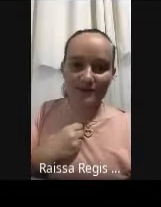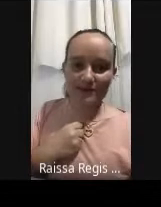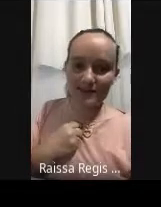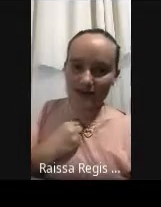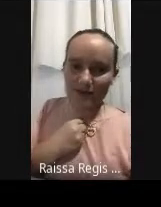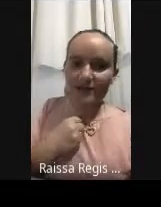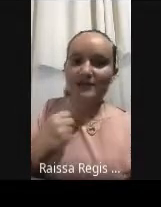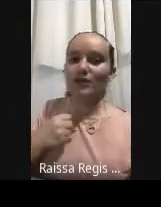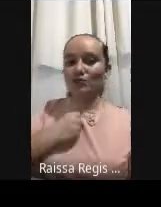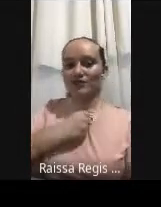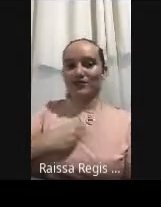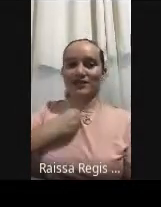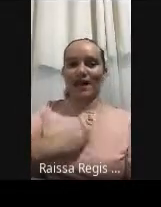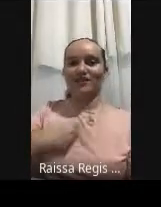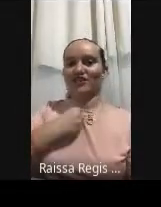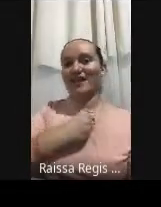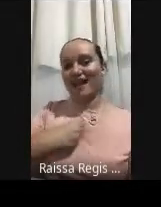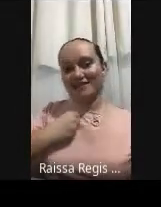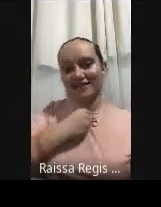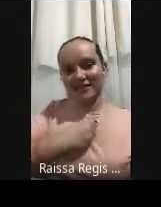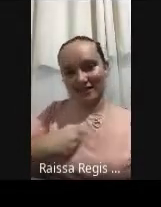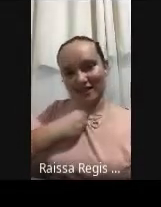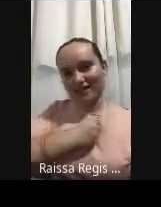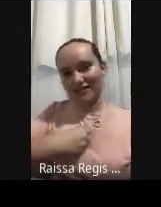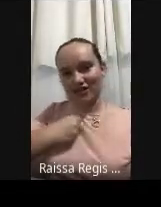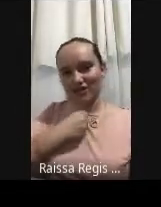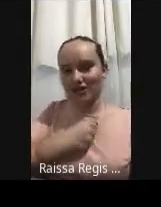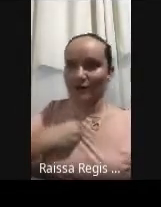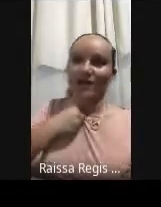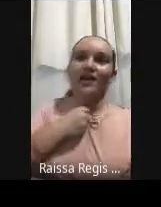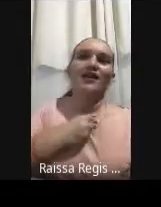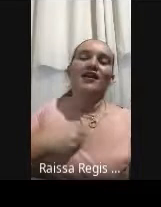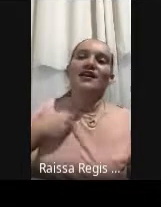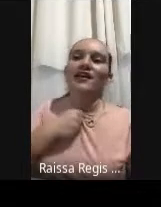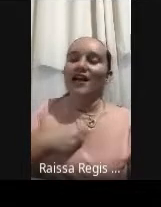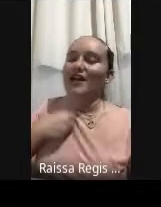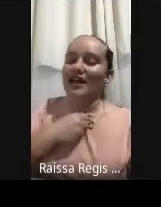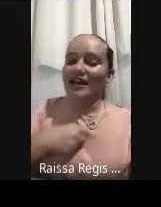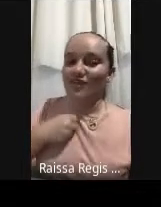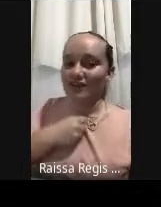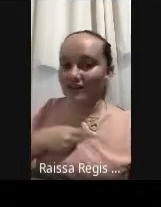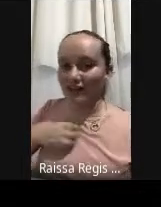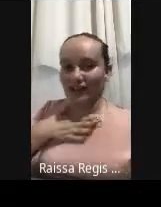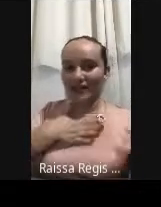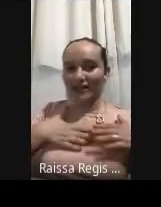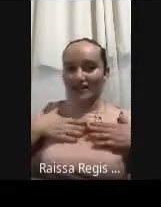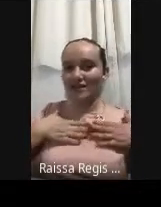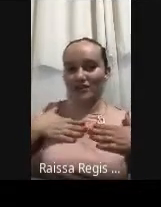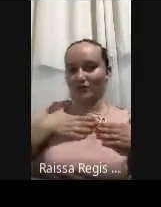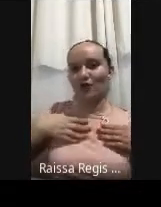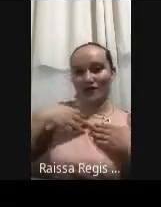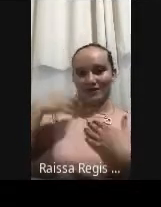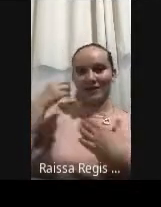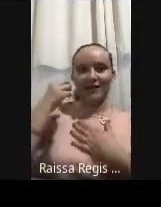faço esse sinal? Então, o sinal de saudade, quem é esse? E aqui, nessa região, ela é feita aqui, né? Nessa